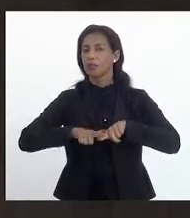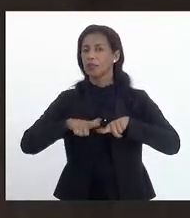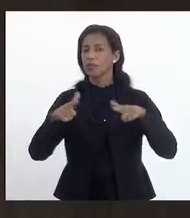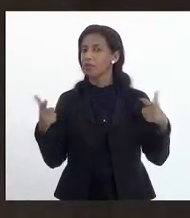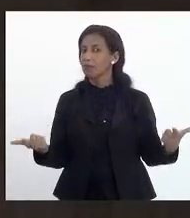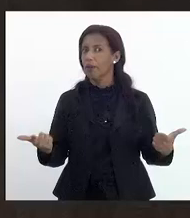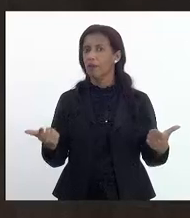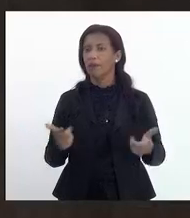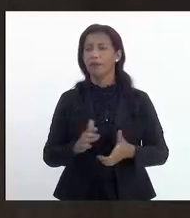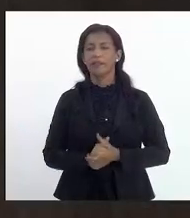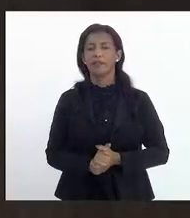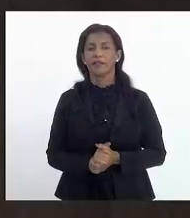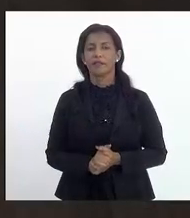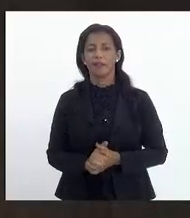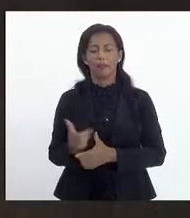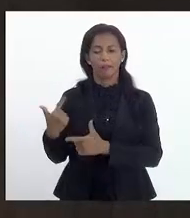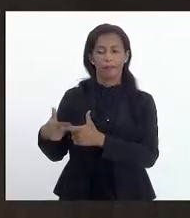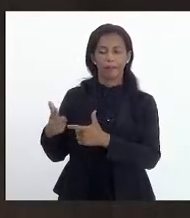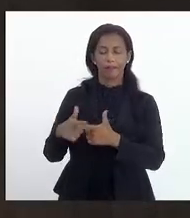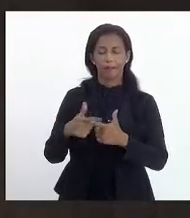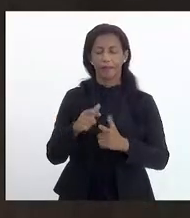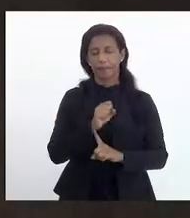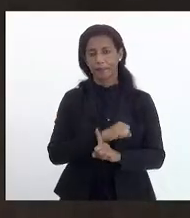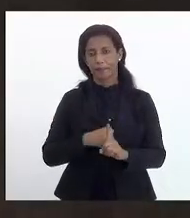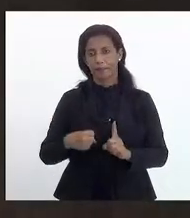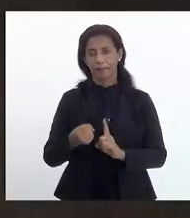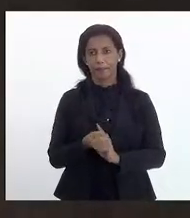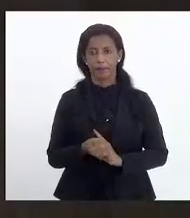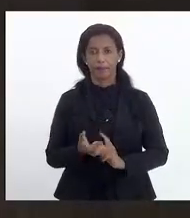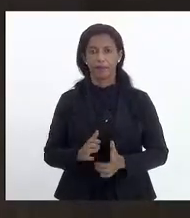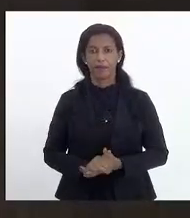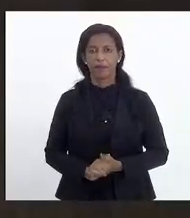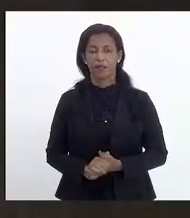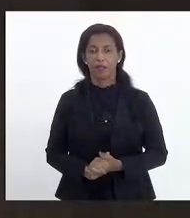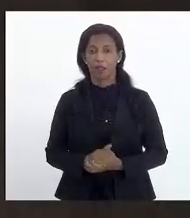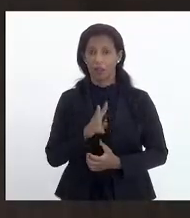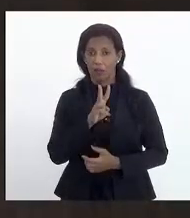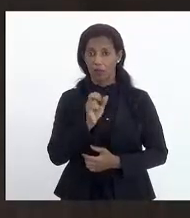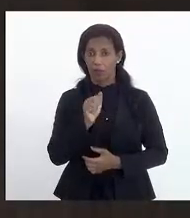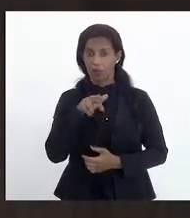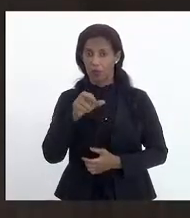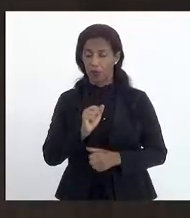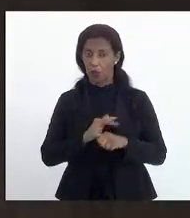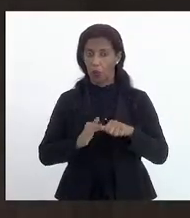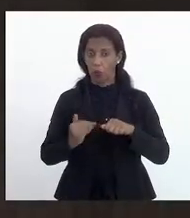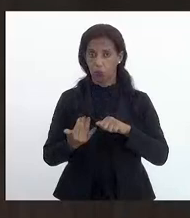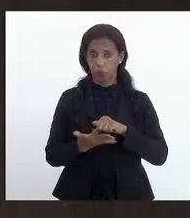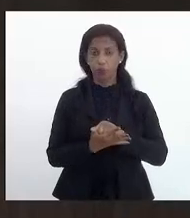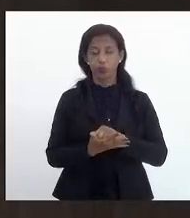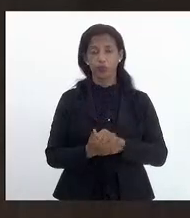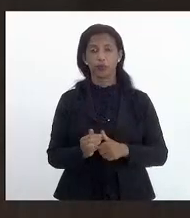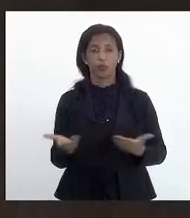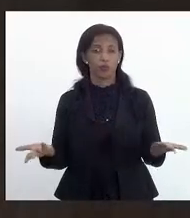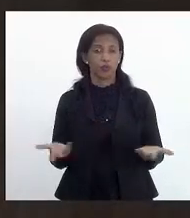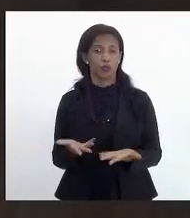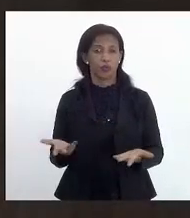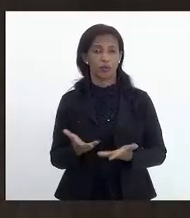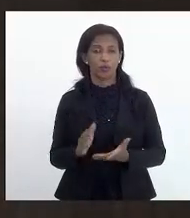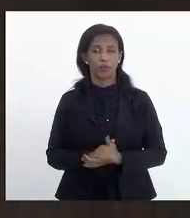maiores mazelas da sociedade, que é um vírus, né, um Covid-19, que